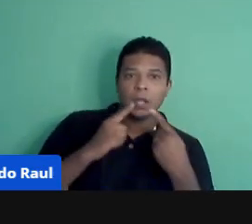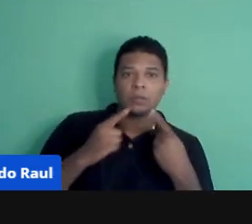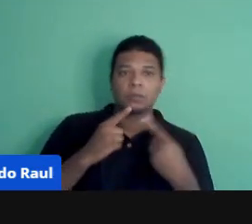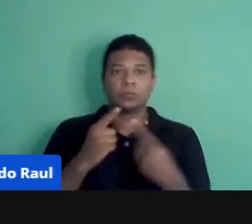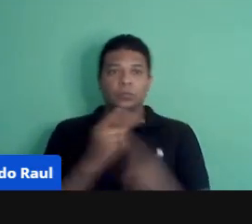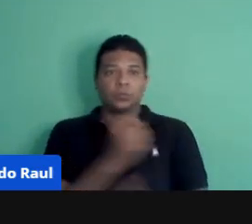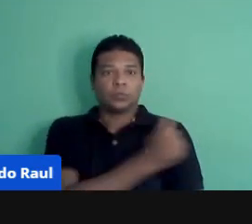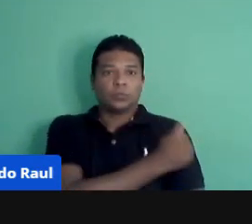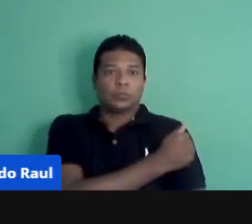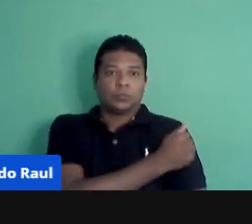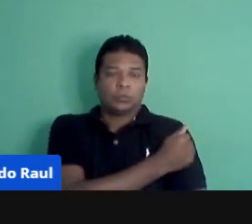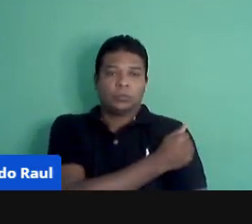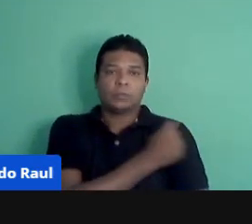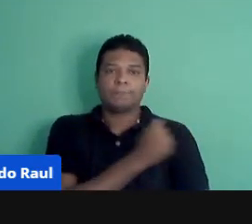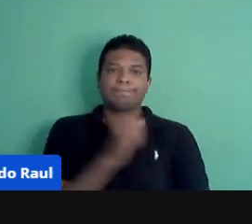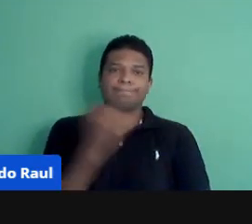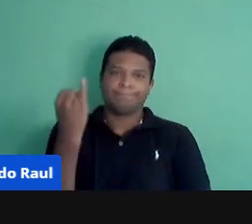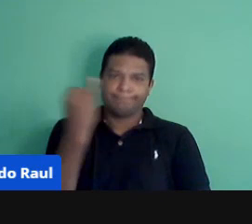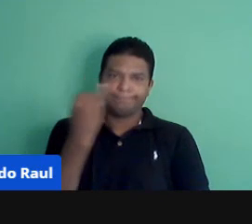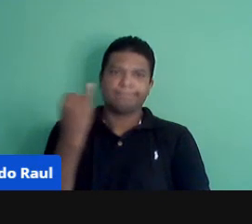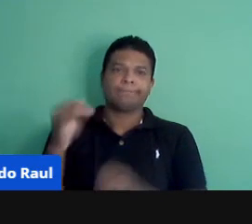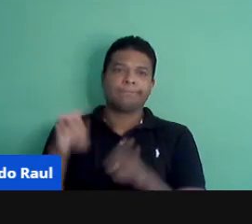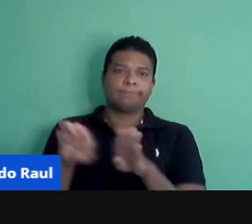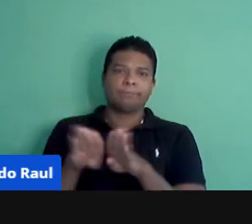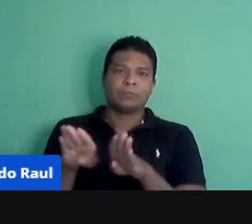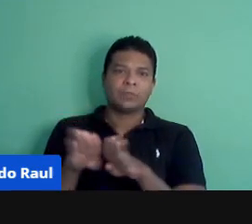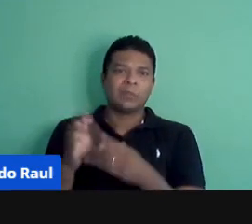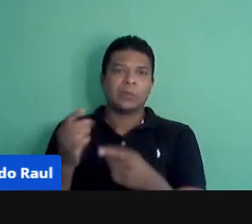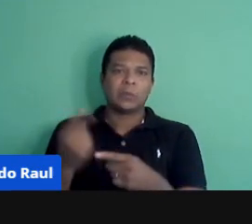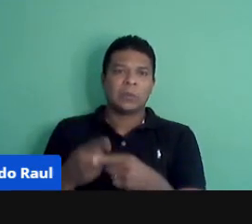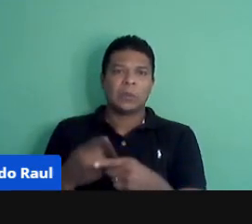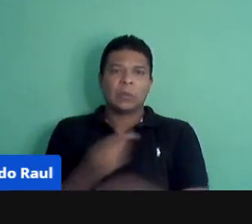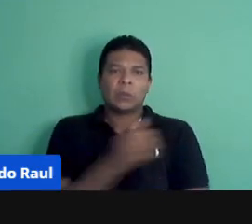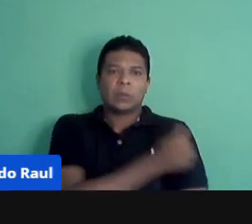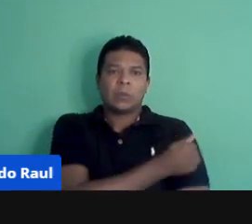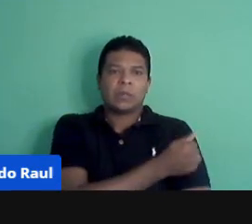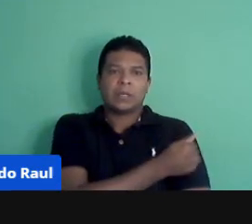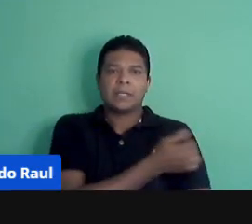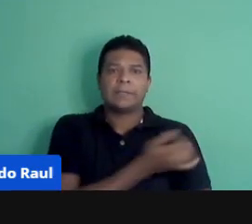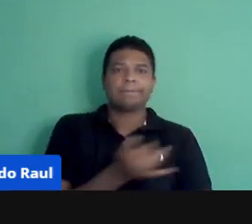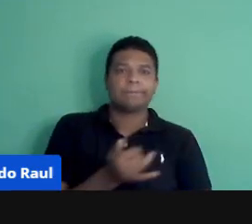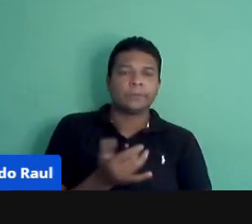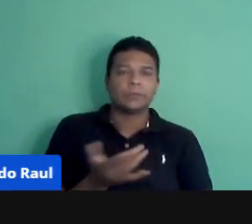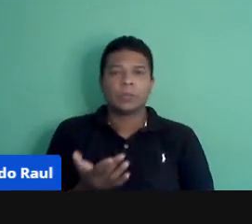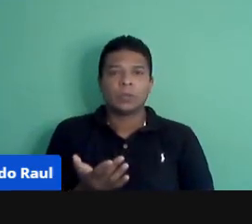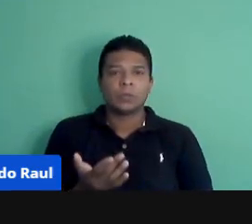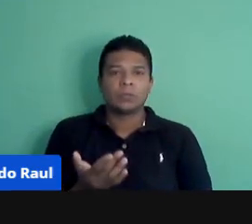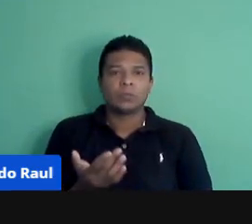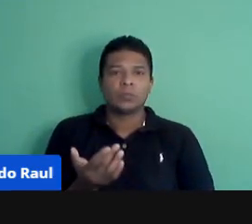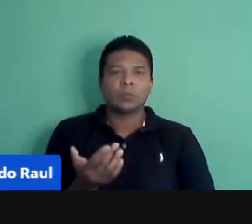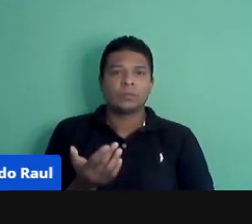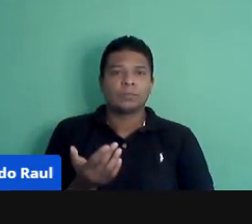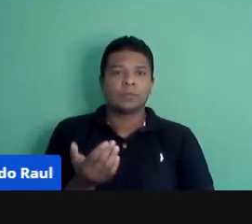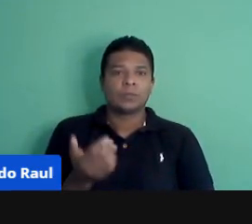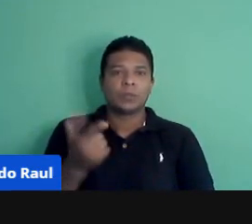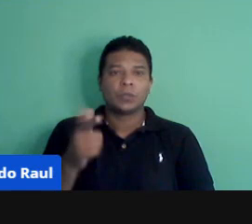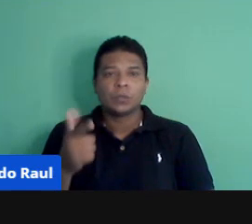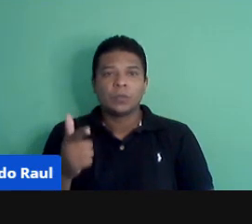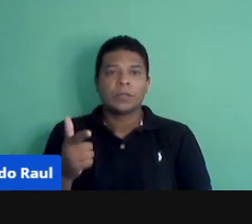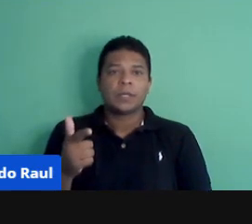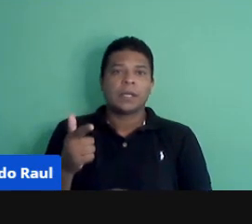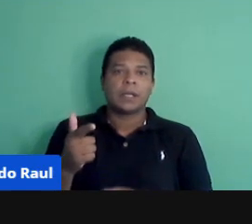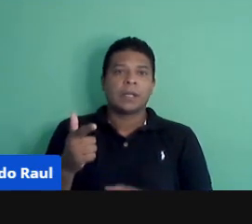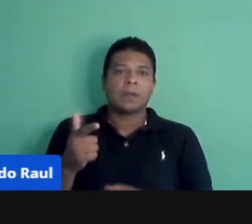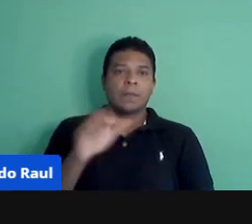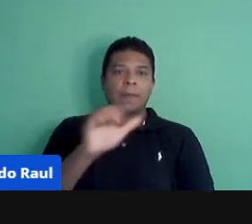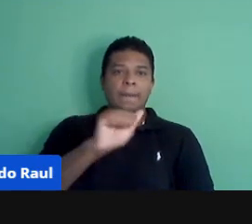né? E muito importante também, porque muitas vezes o aluno coloca, olha, eu não tenho este aplicativo para fazer